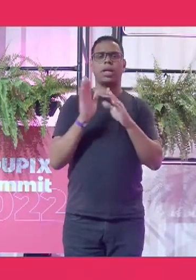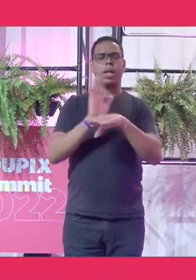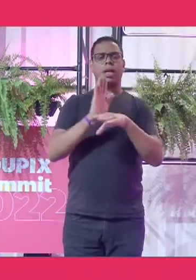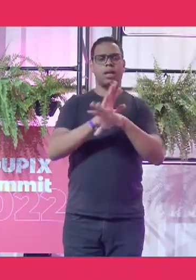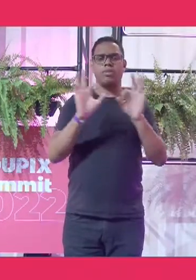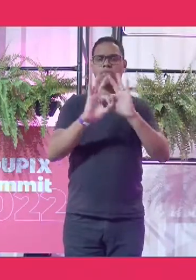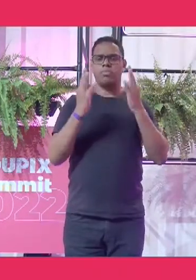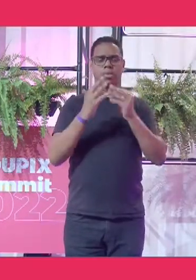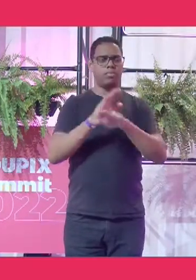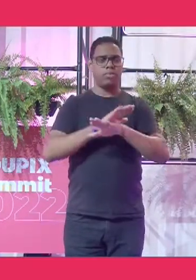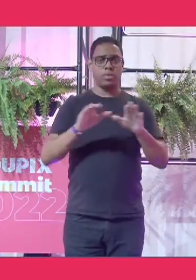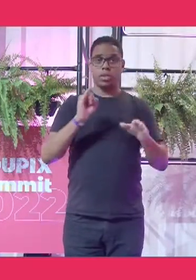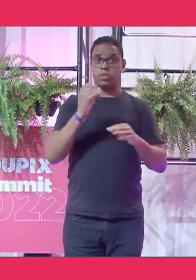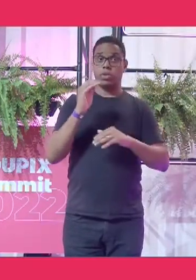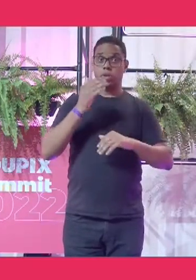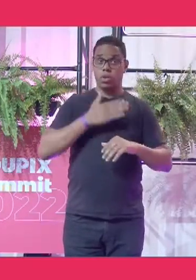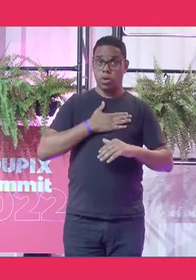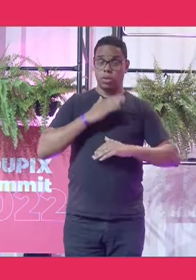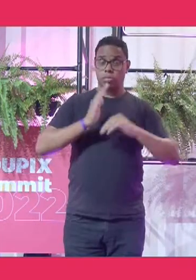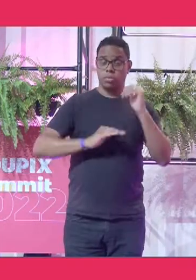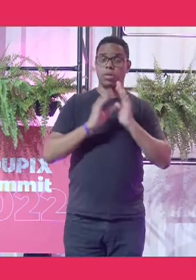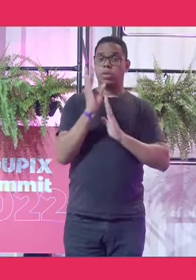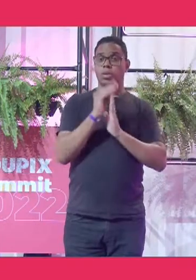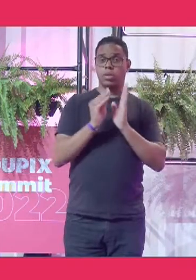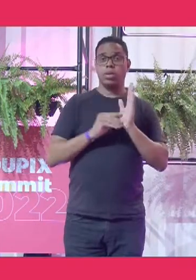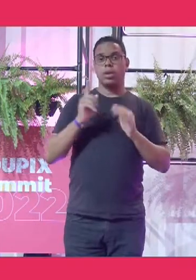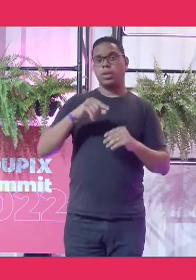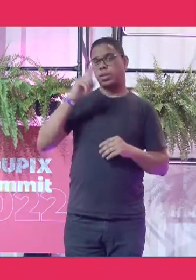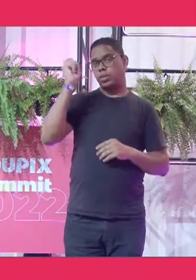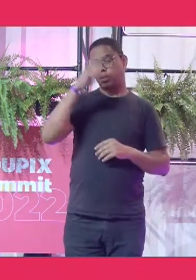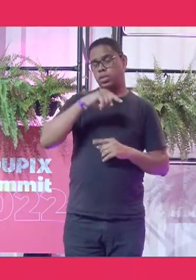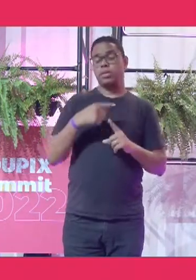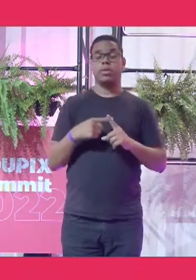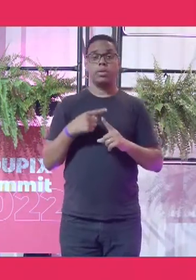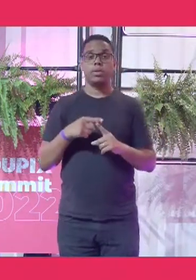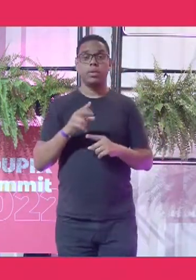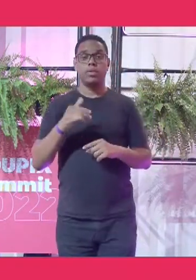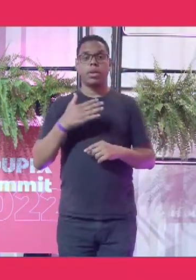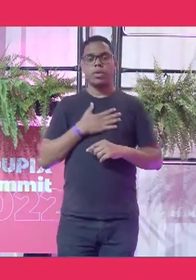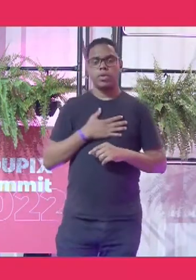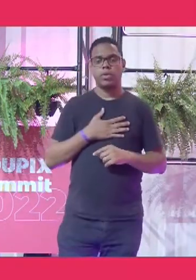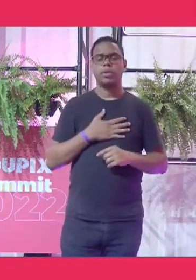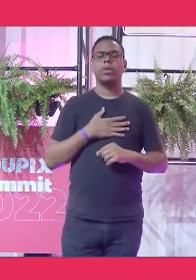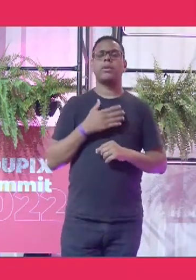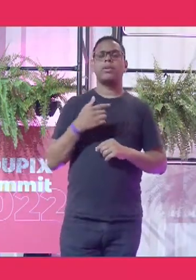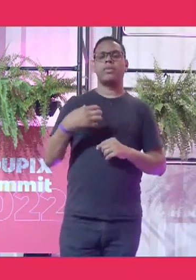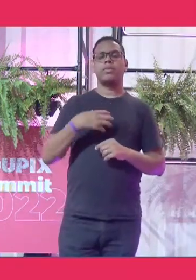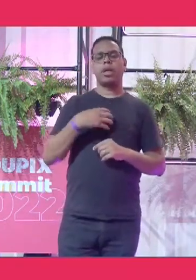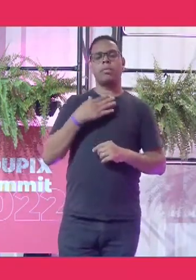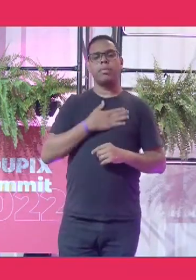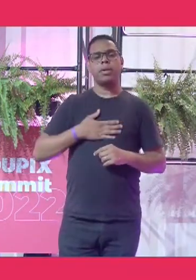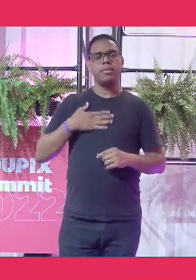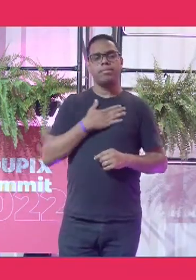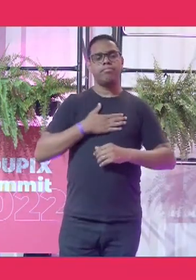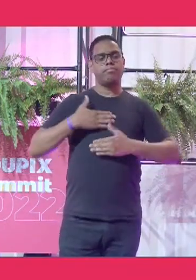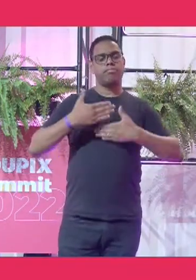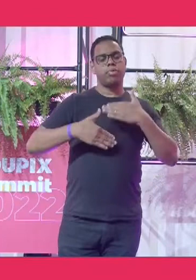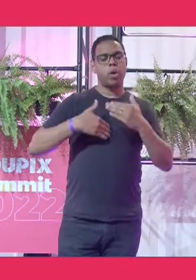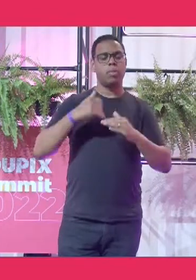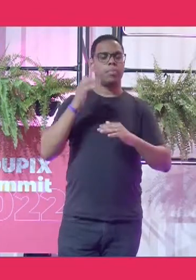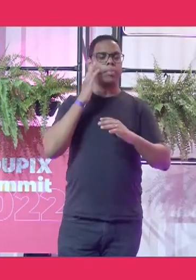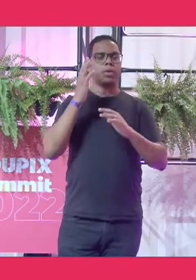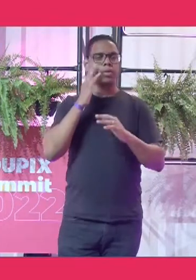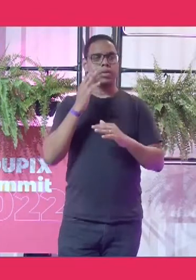Se você gosta de produzir conteúdo, é muito difícil. Porque você vai gostar, você vai sentir prazer no processo de